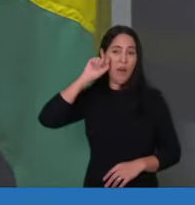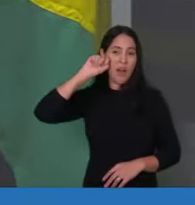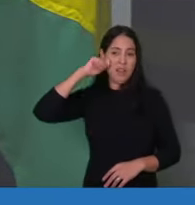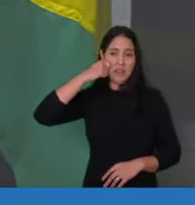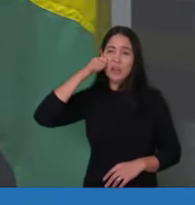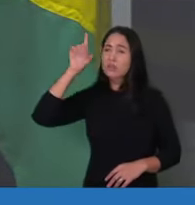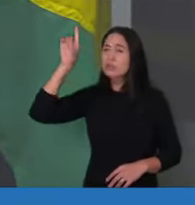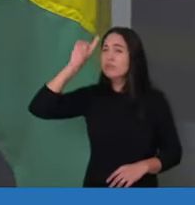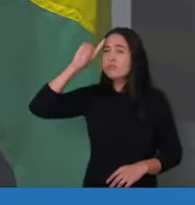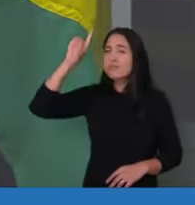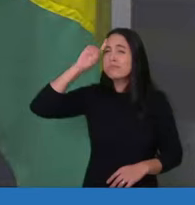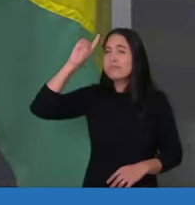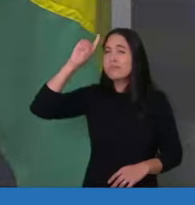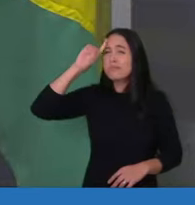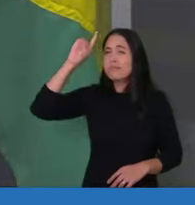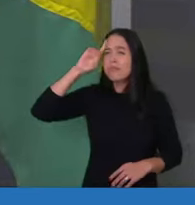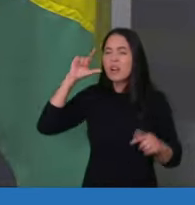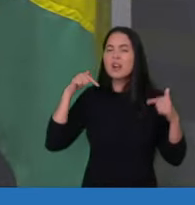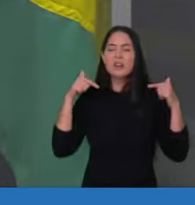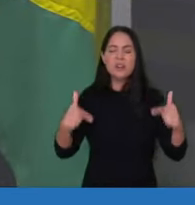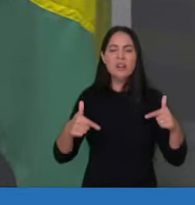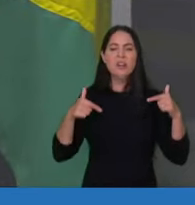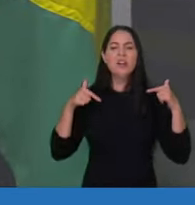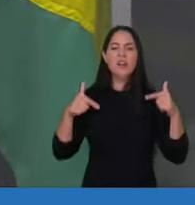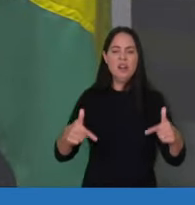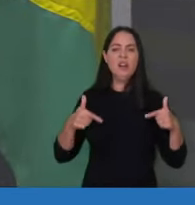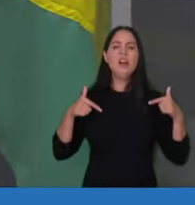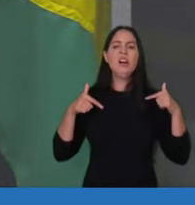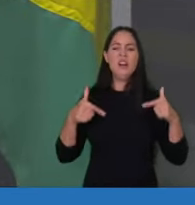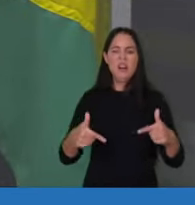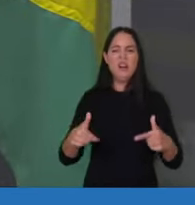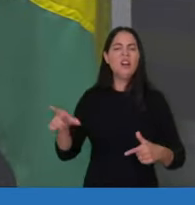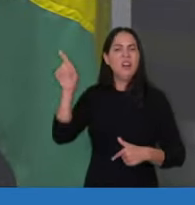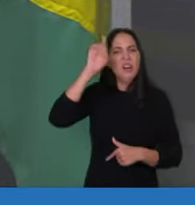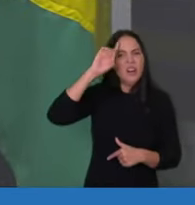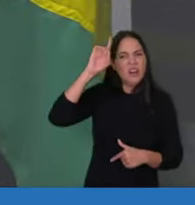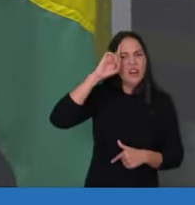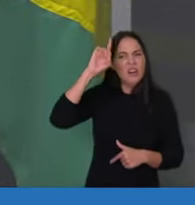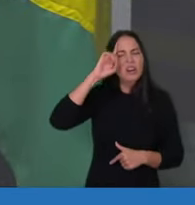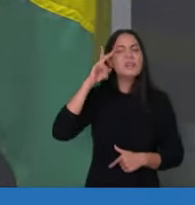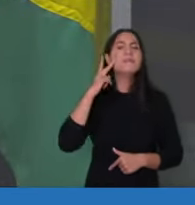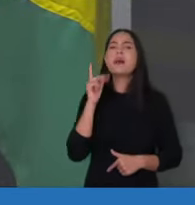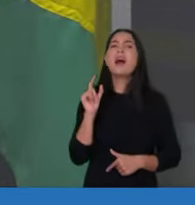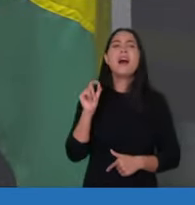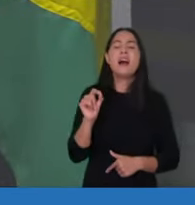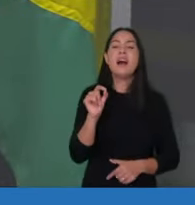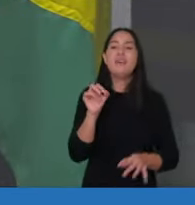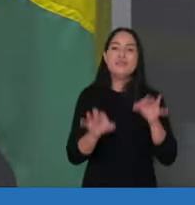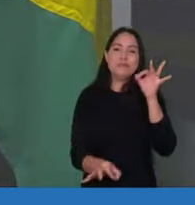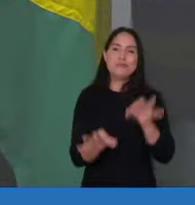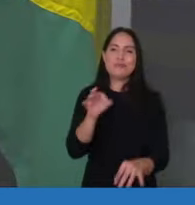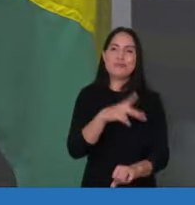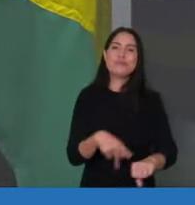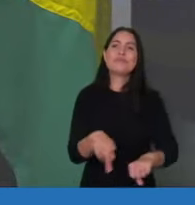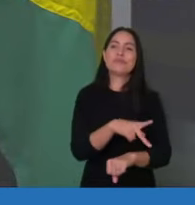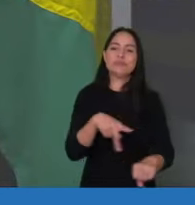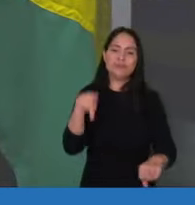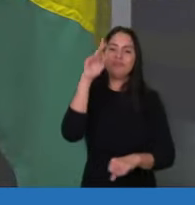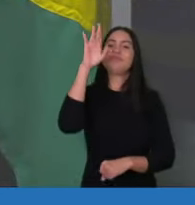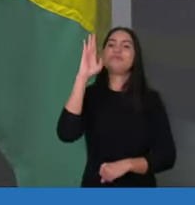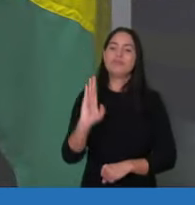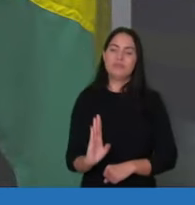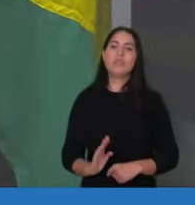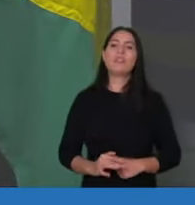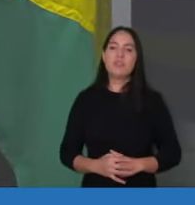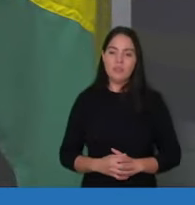dias lutam dioturnamente para que seja feita justiça nesse país pelos seus.